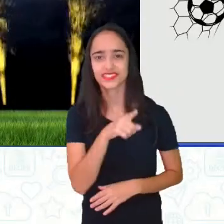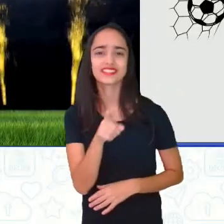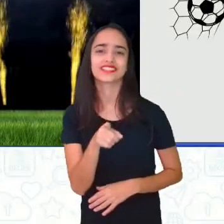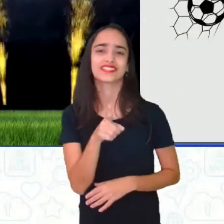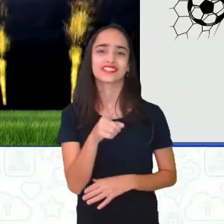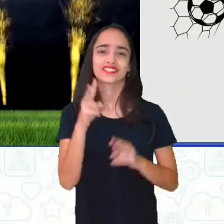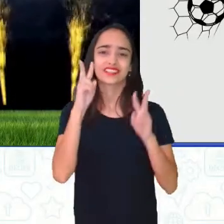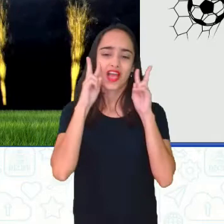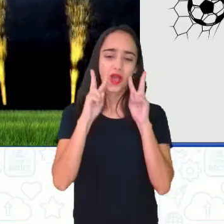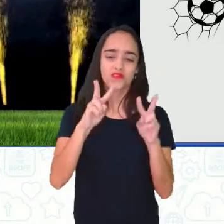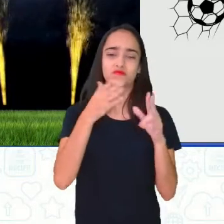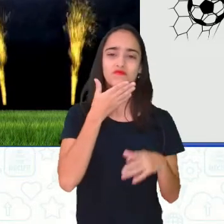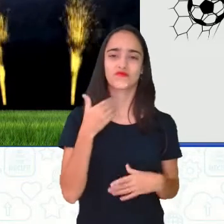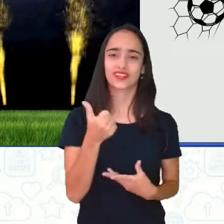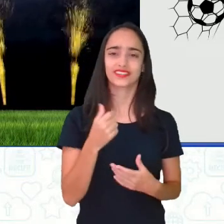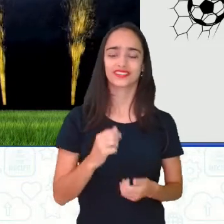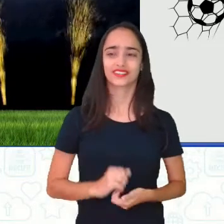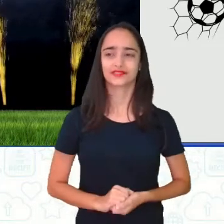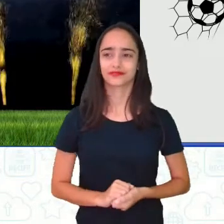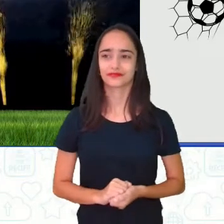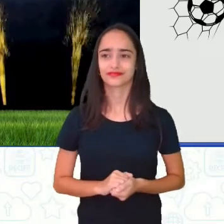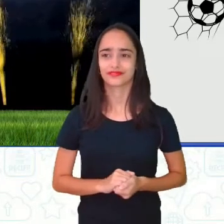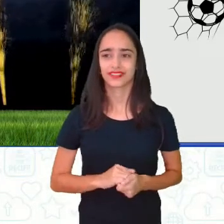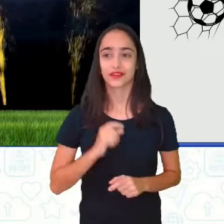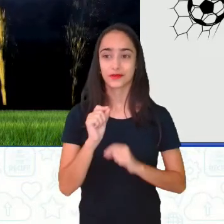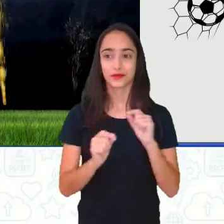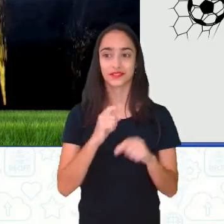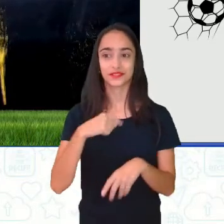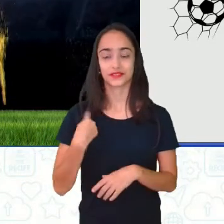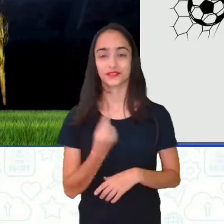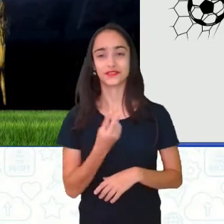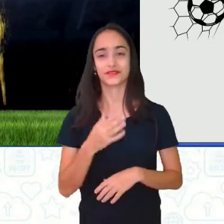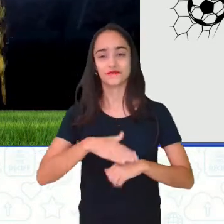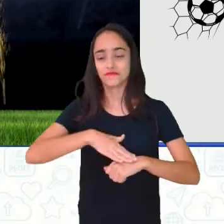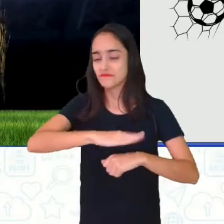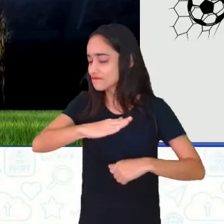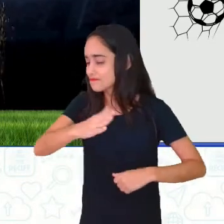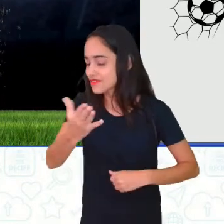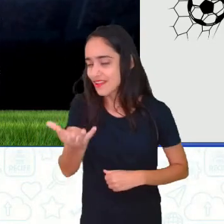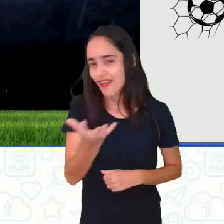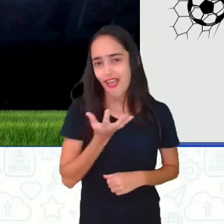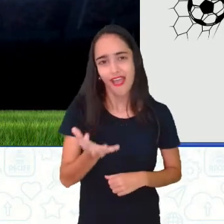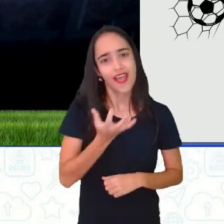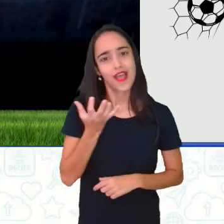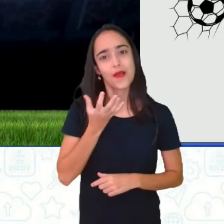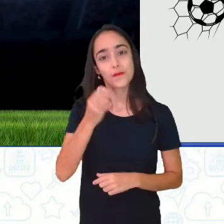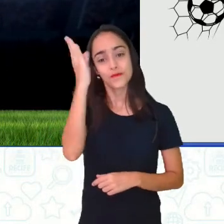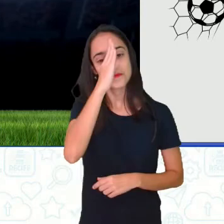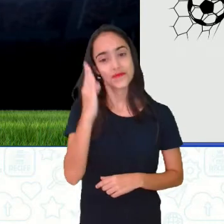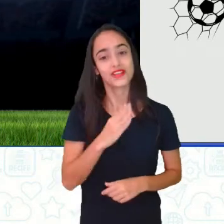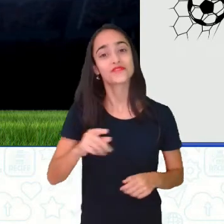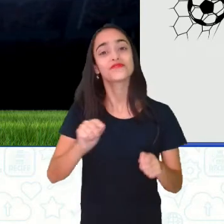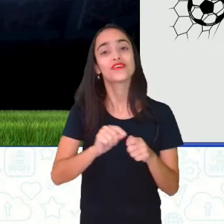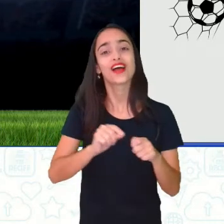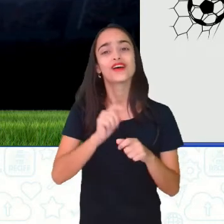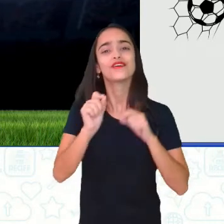aí. Esse é o que a gente mais quer, né? É o Brasil fazendo o quê? É o Brasil.